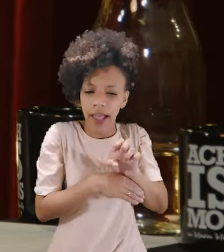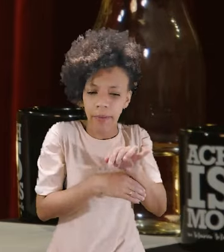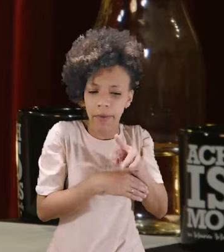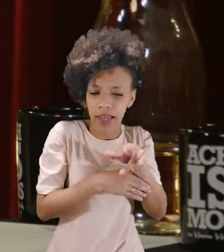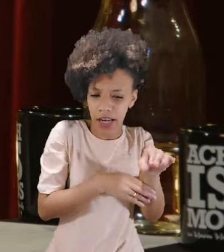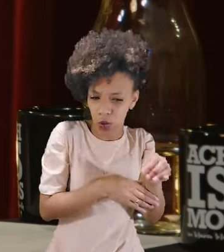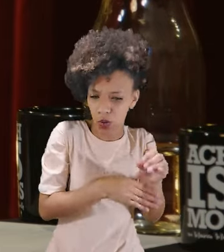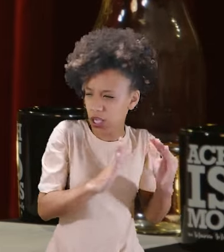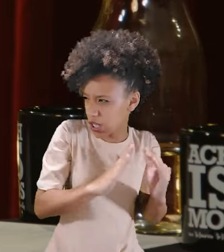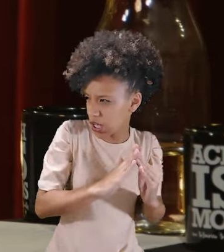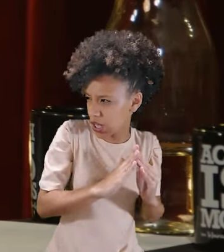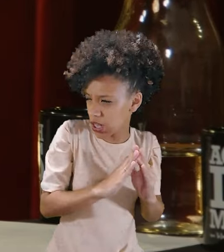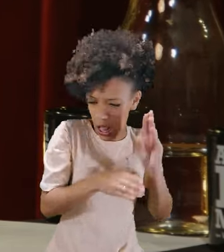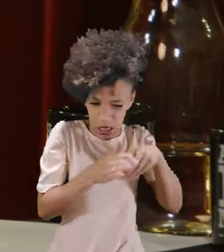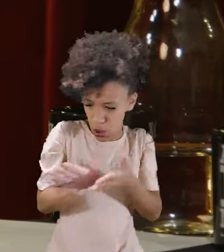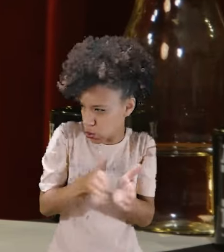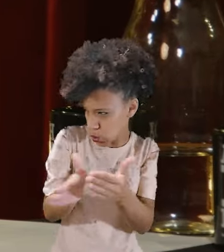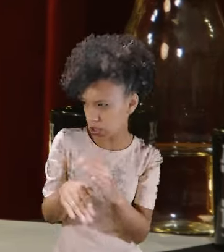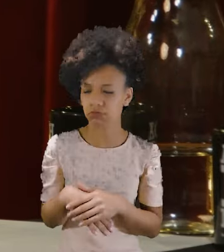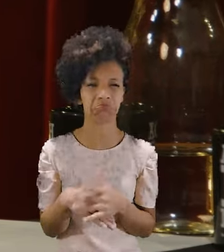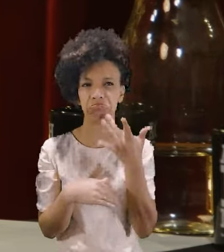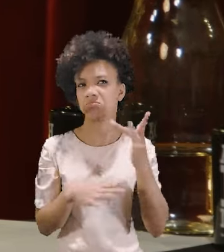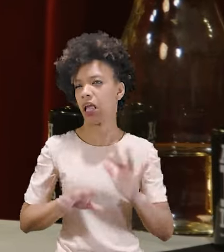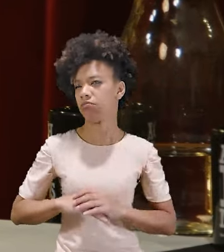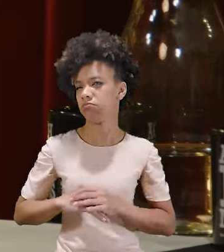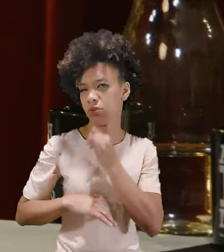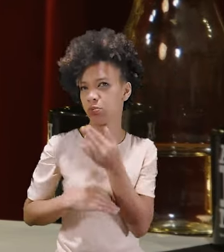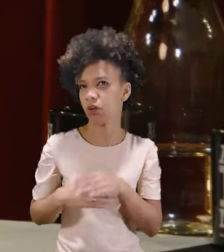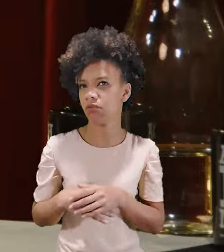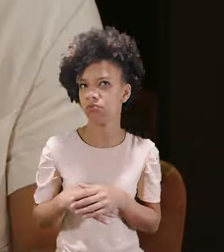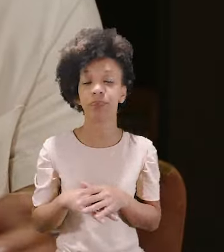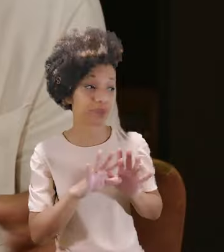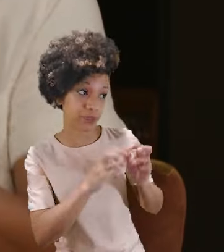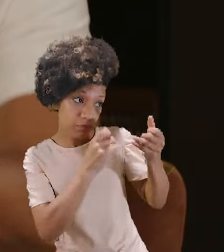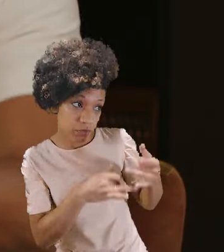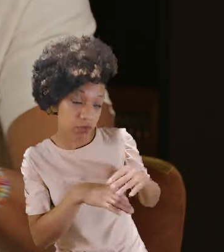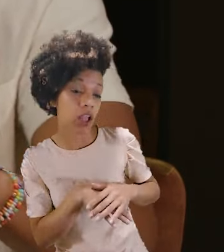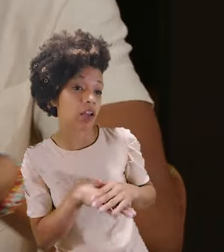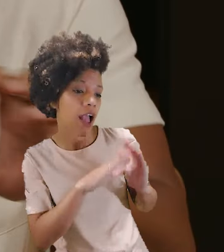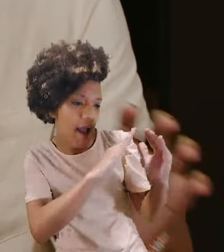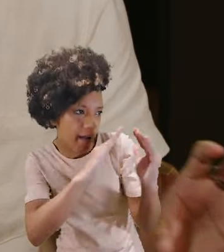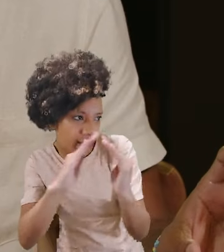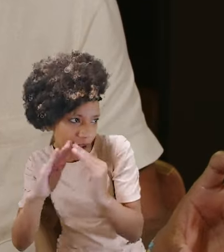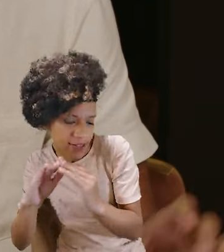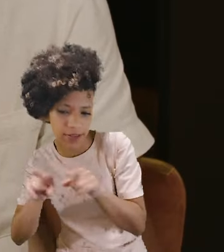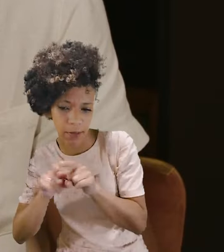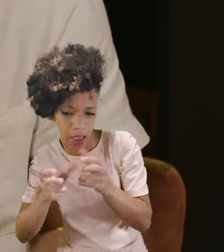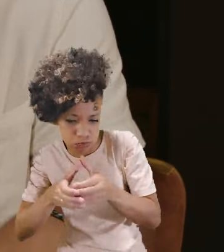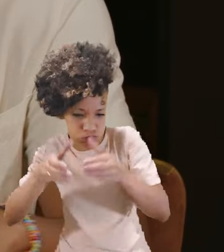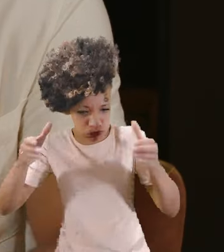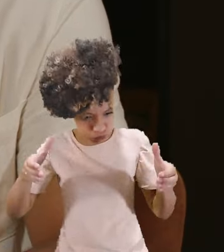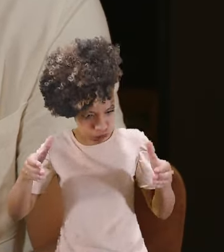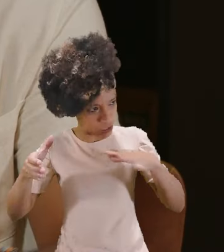de sei lá começa o deles resolveu marcar somos uma comunidade é uma não é a gente vê casa e ver a comunidade também